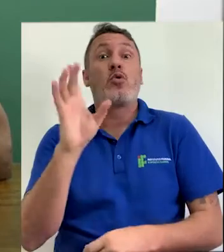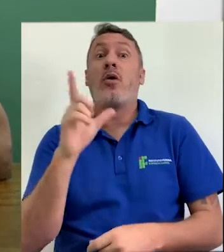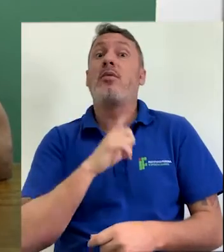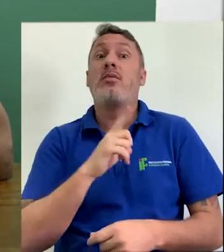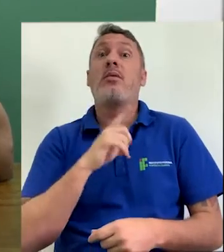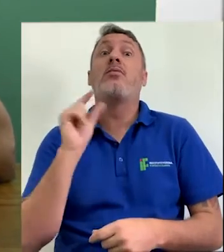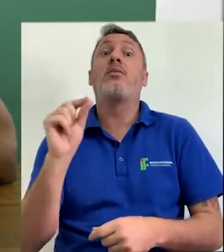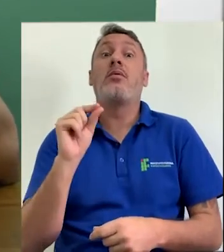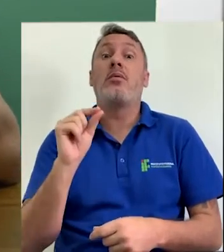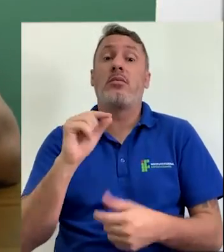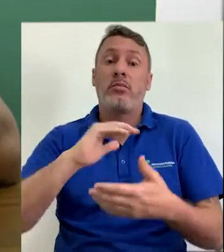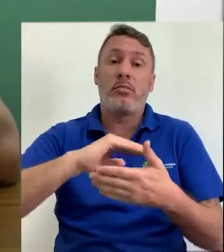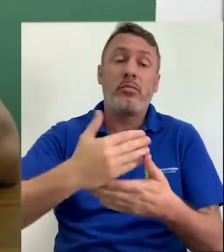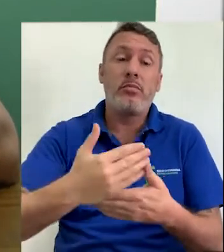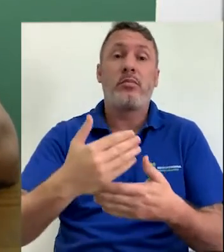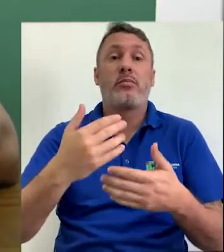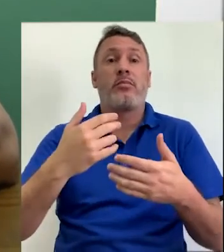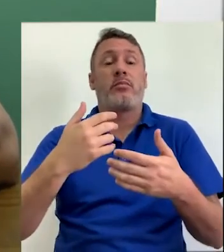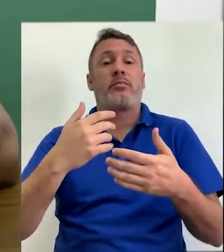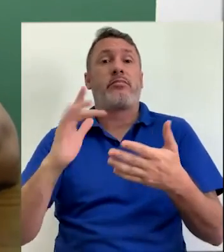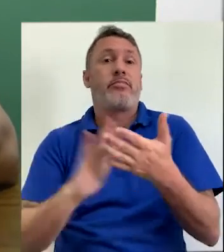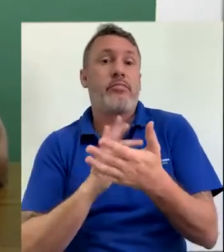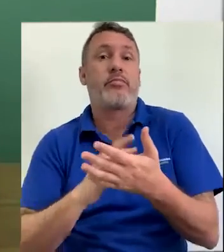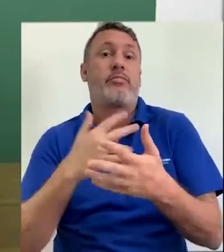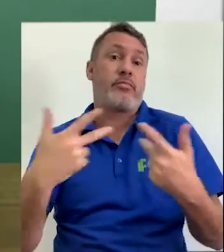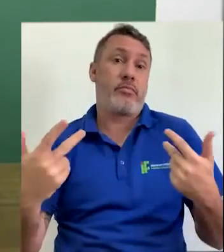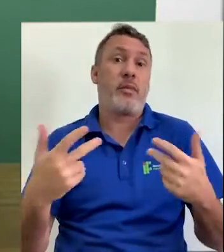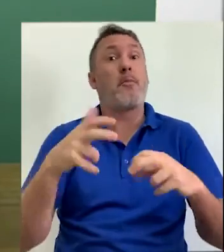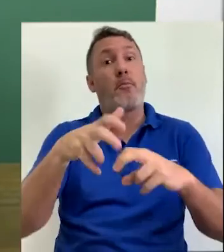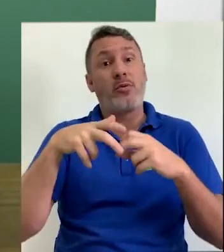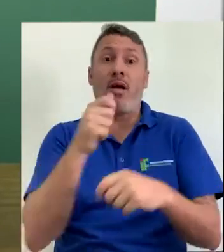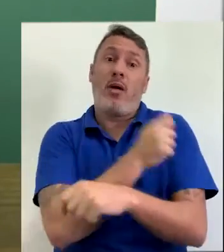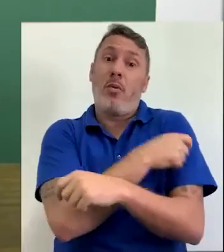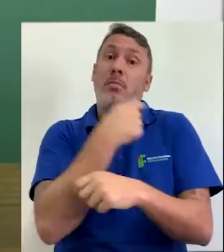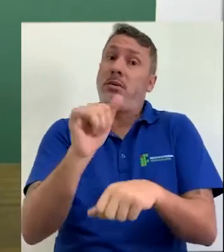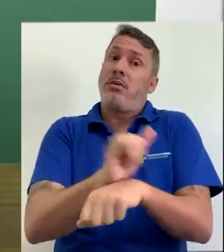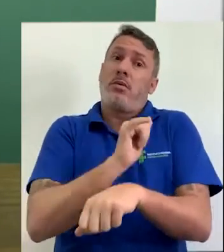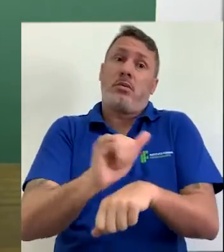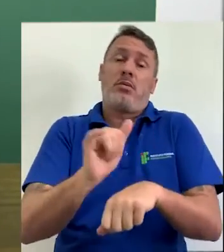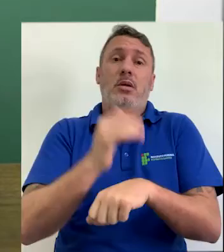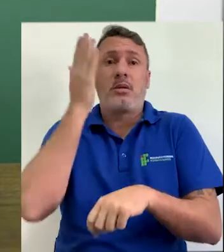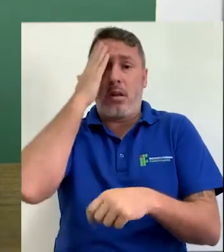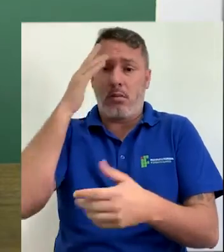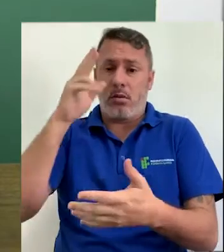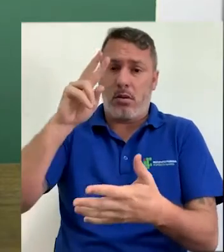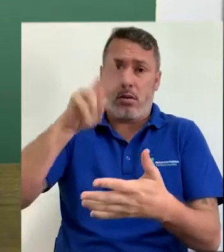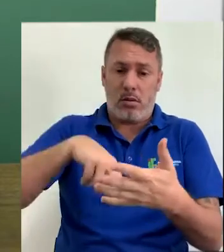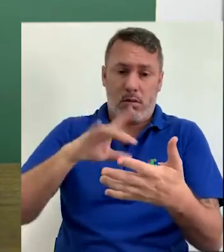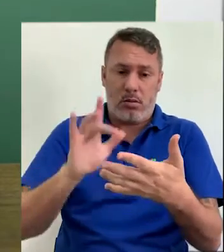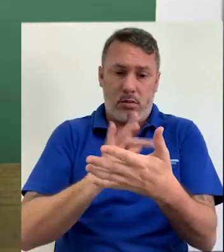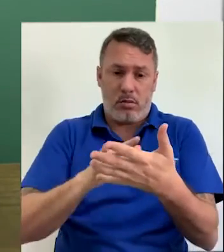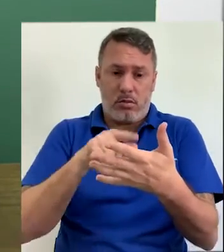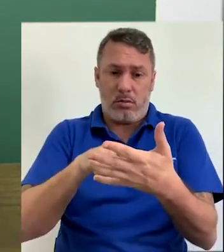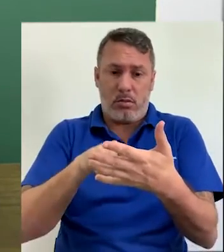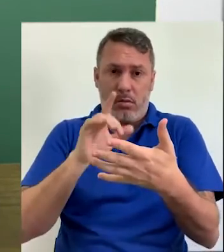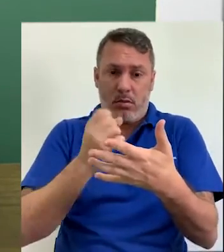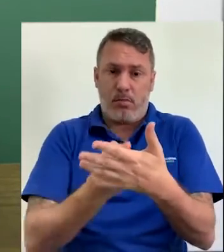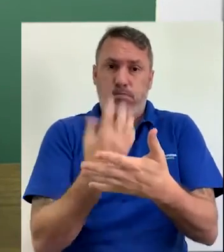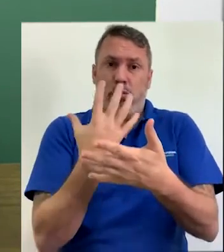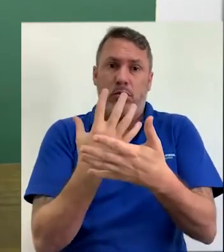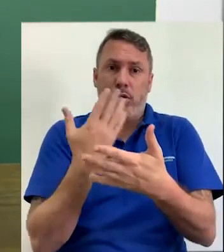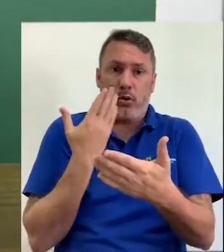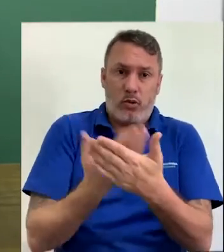Então, ele vai ter que encontrar mecanismos para conseguir ler, estudar, fazer